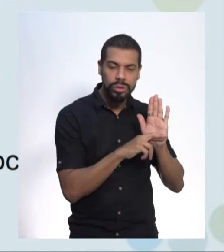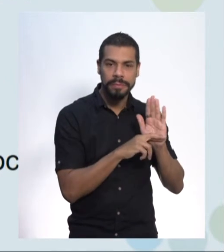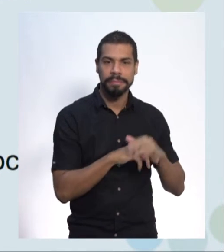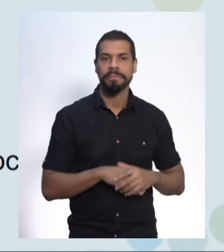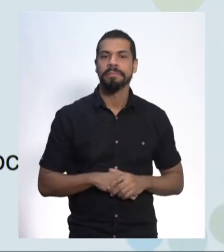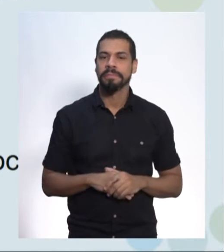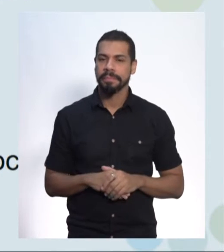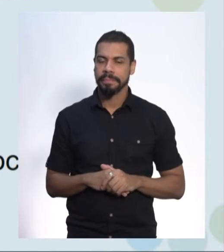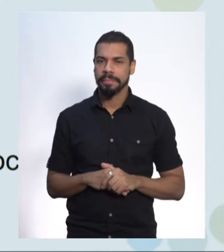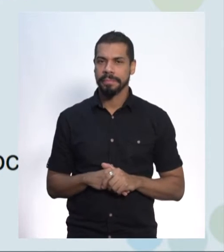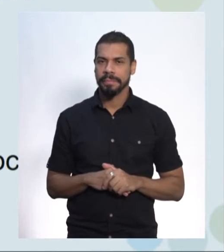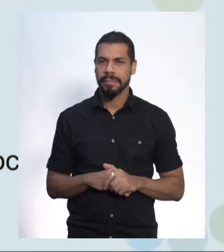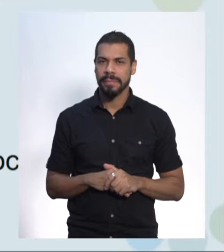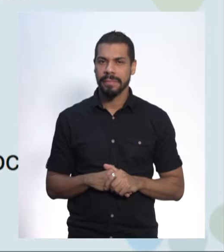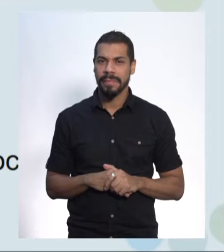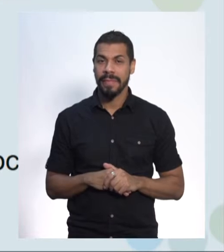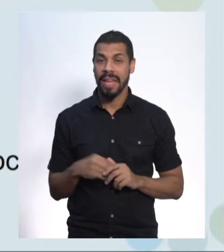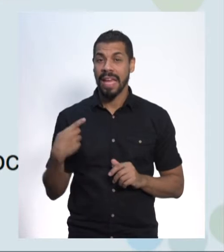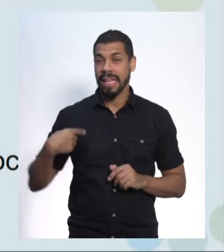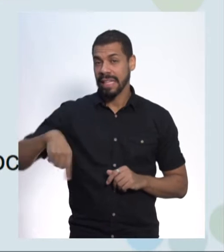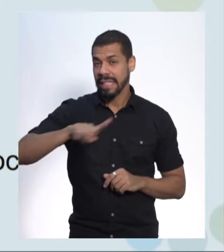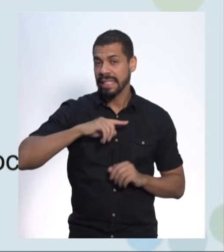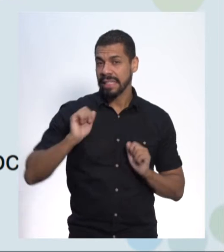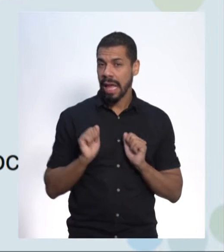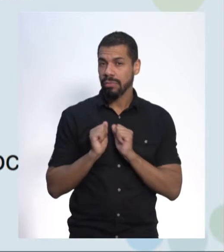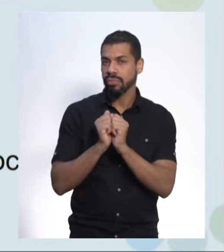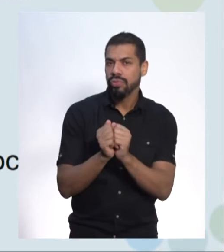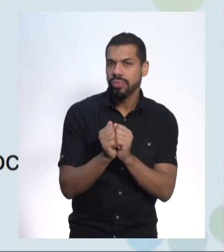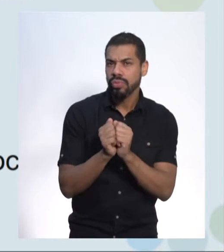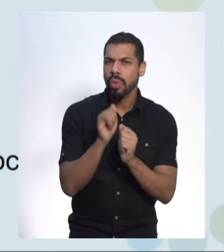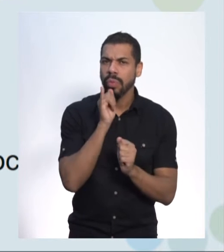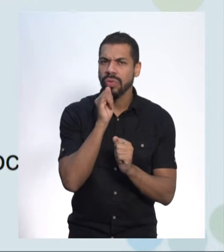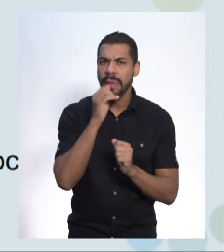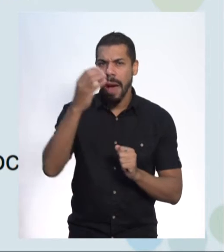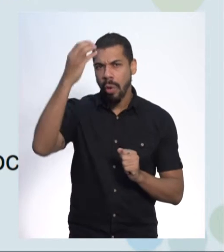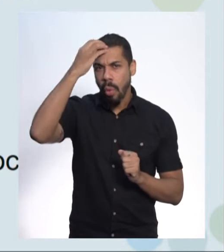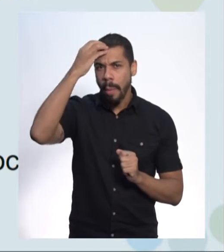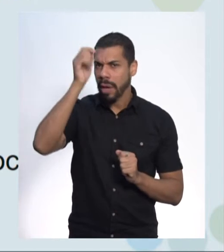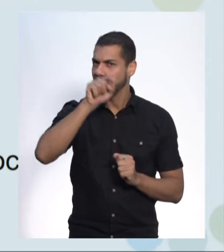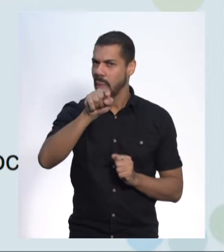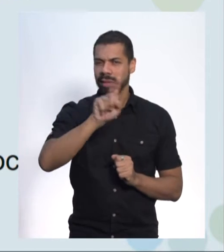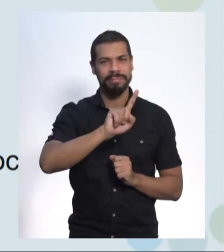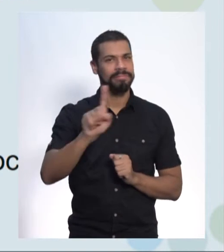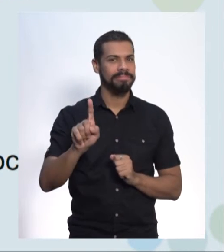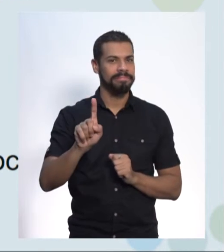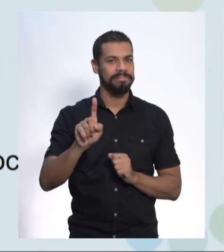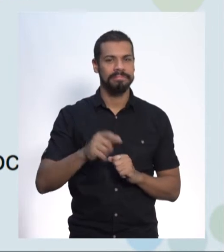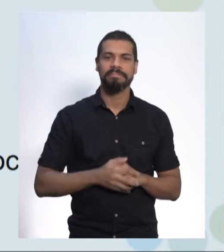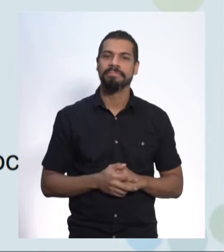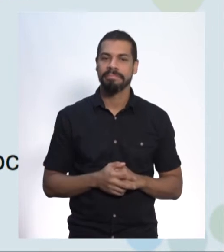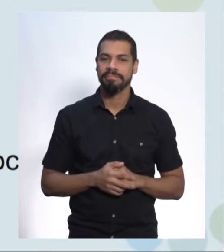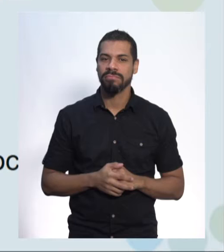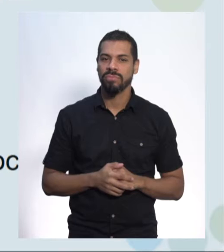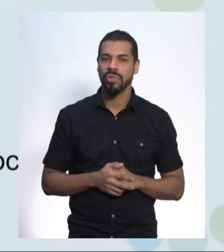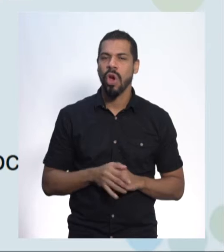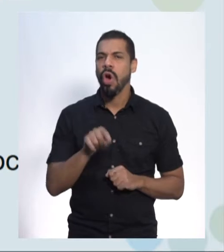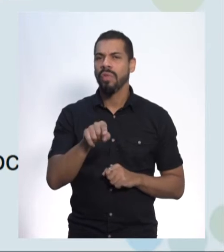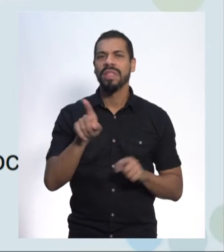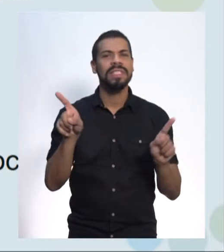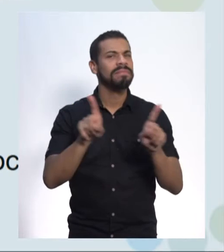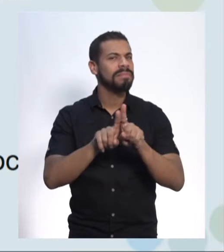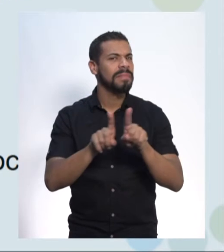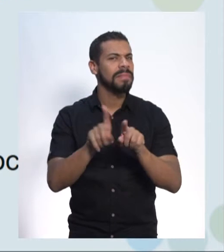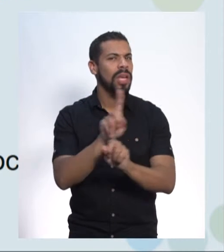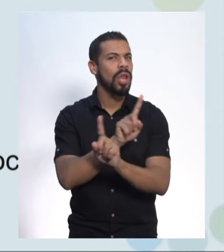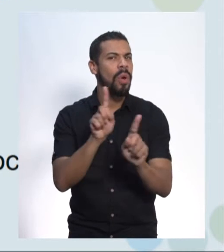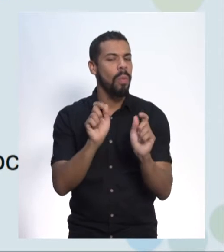essa regra, né? Quem não é por nós está contra nós. Você não é culpado. Você não é um deles. Há